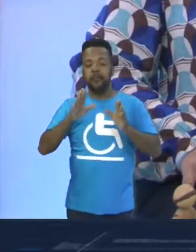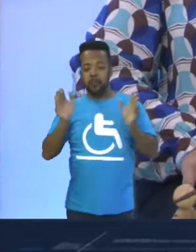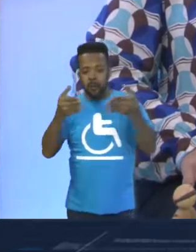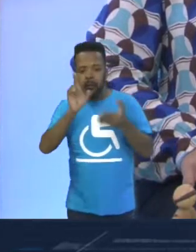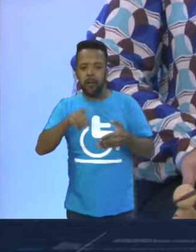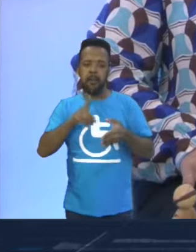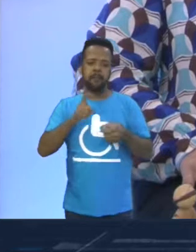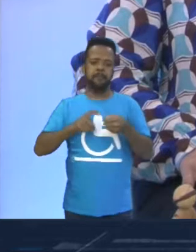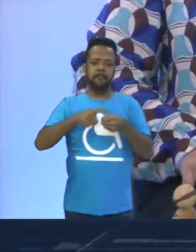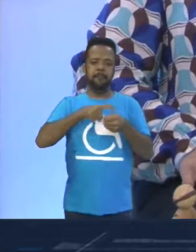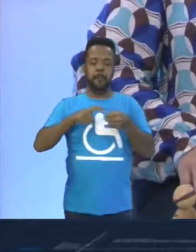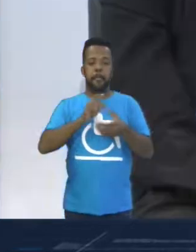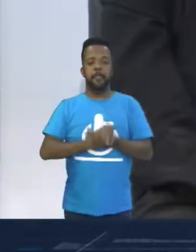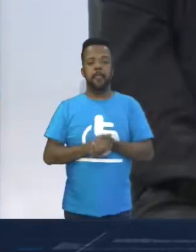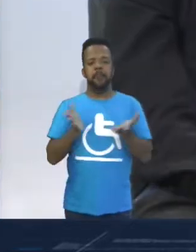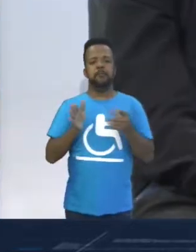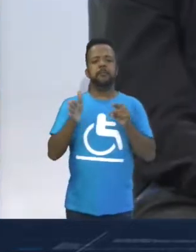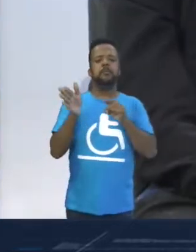mostrando a importância da saúde do homem.